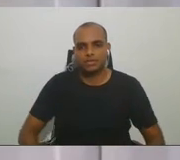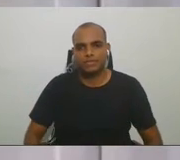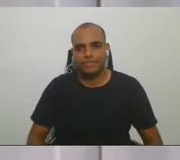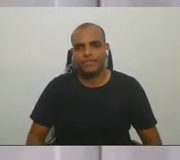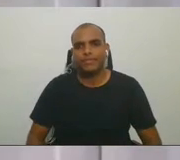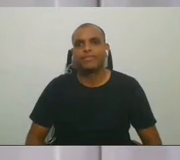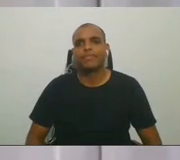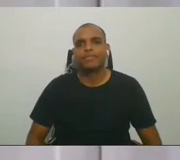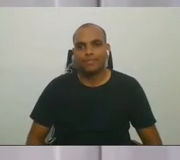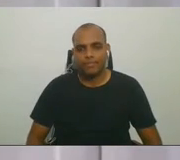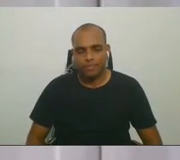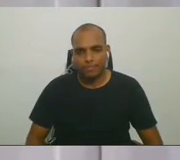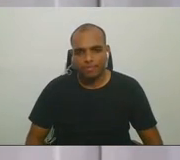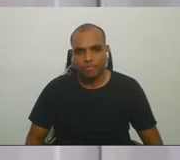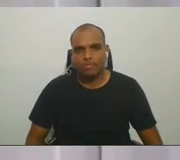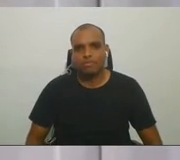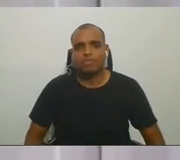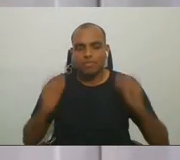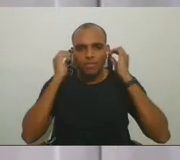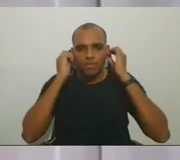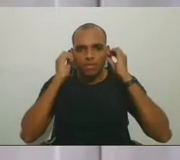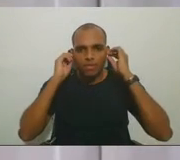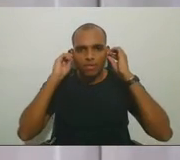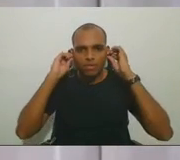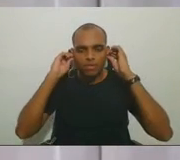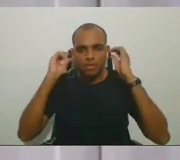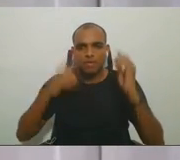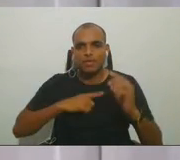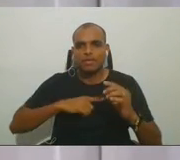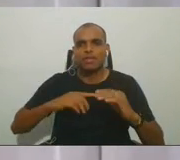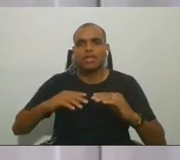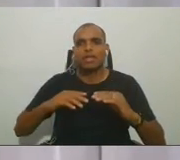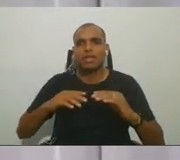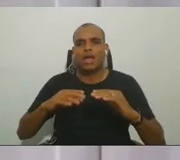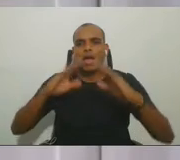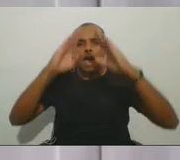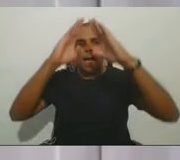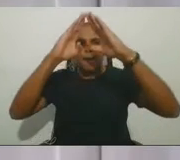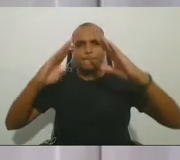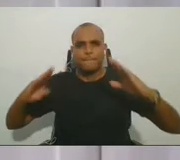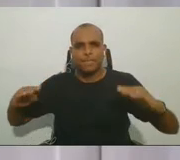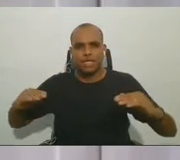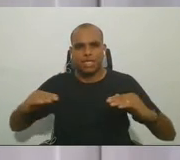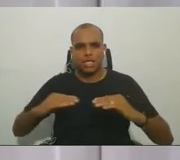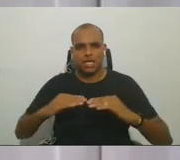Isto nos prende na parte mais baixa da pirâmide econômica,